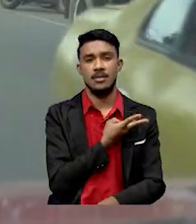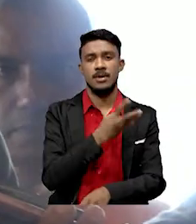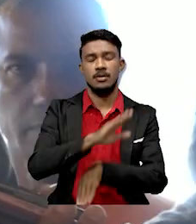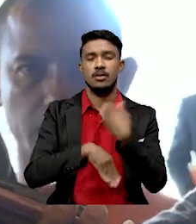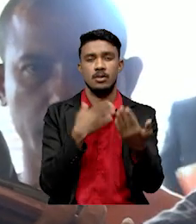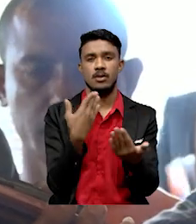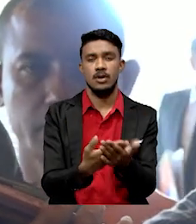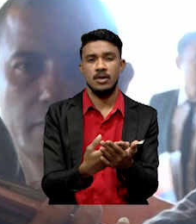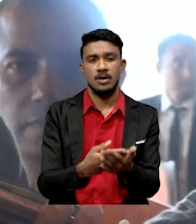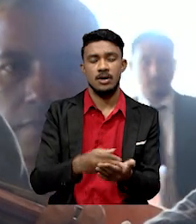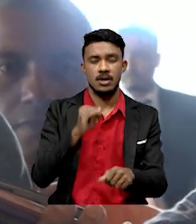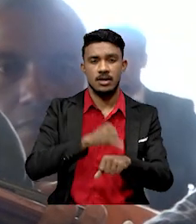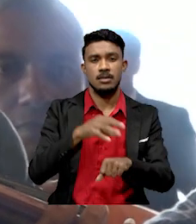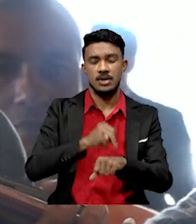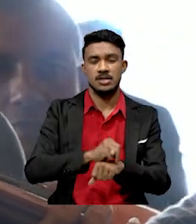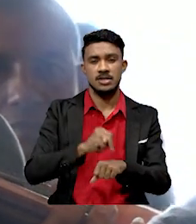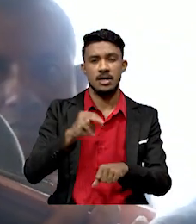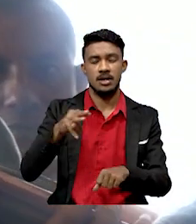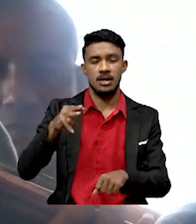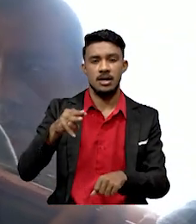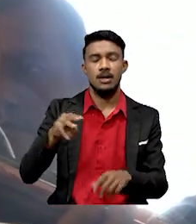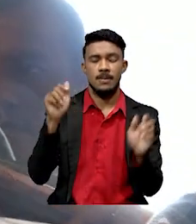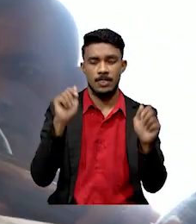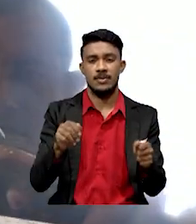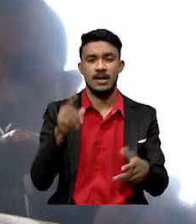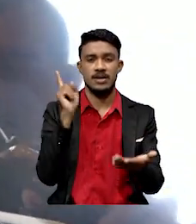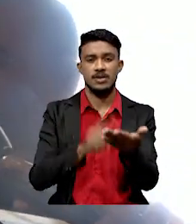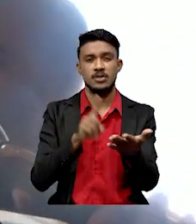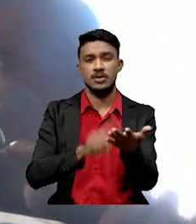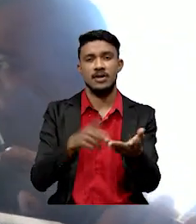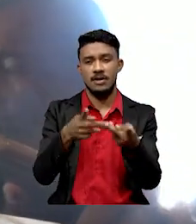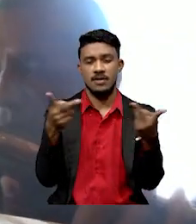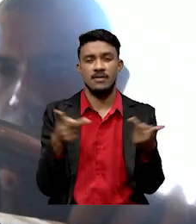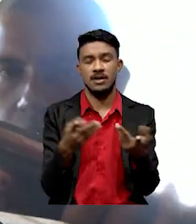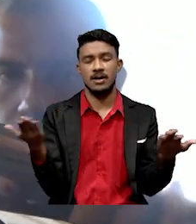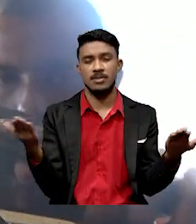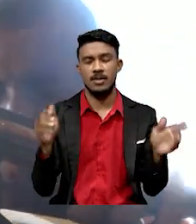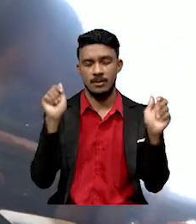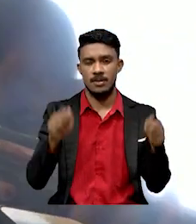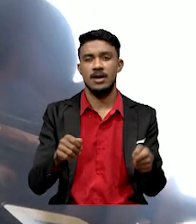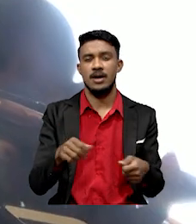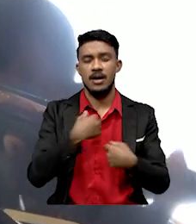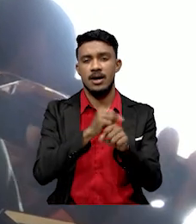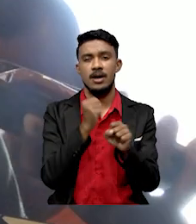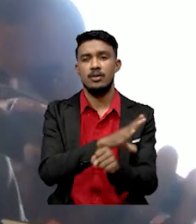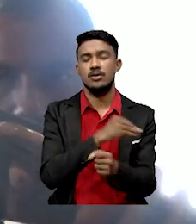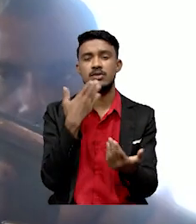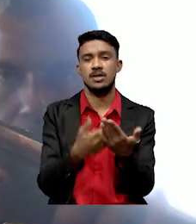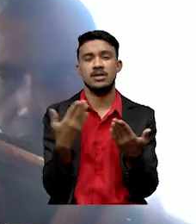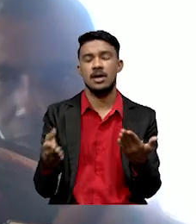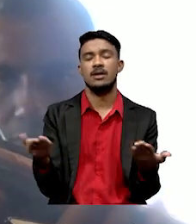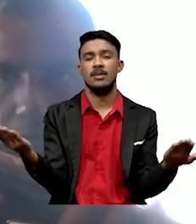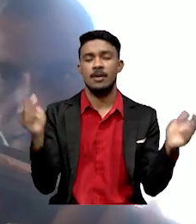equipa interministerial, né? Pode bem discutir, fato em novembro que hari, facilidade séria que ele tau renová, para hoje